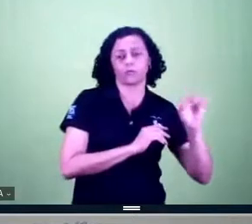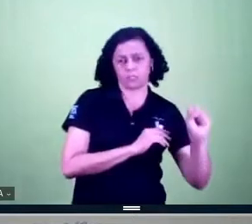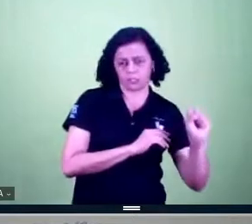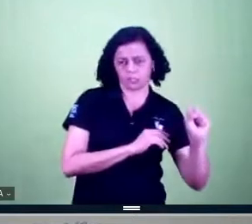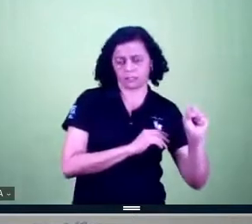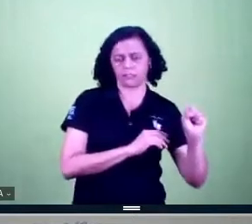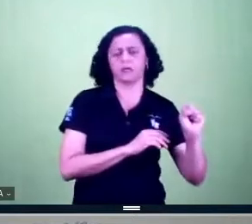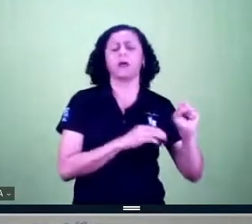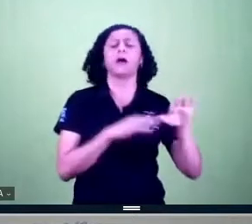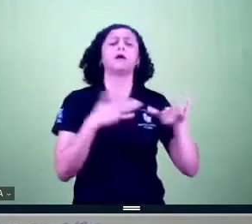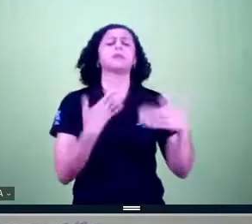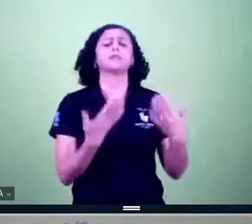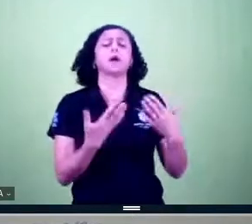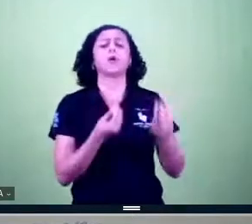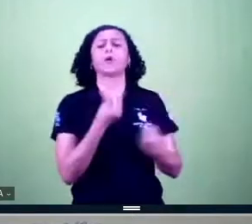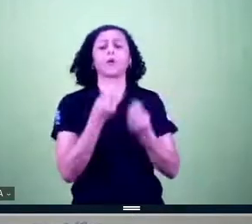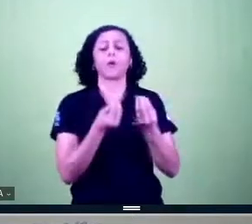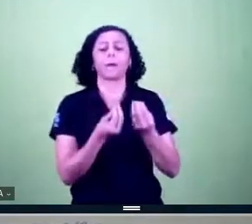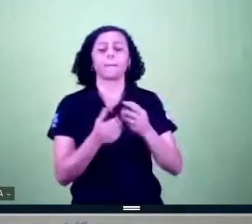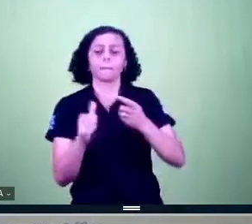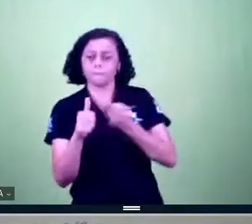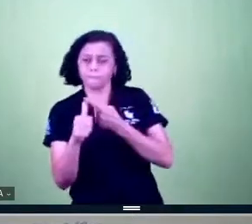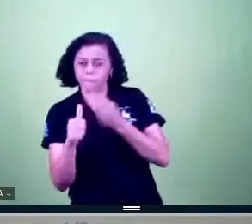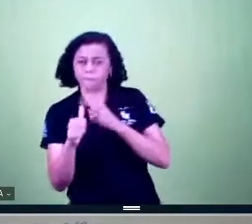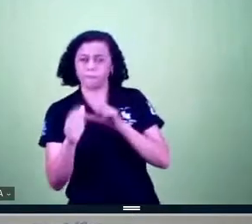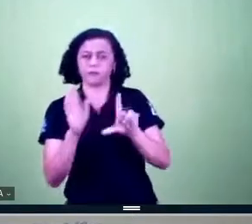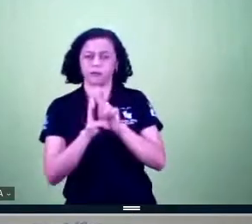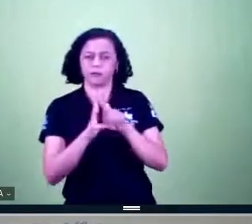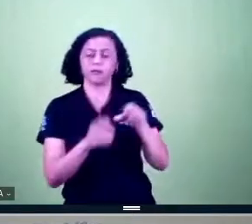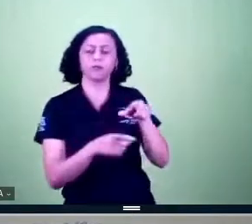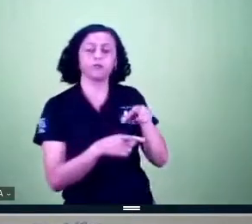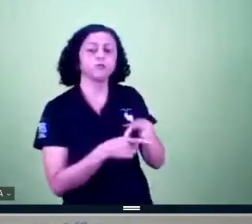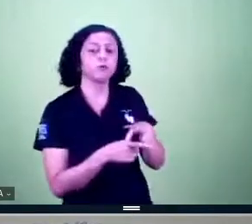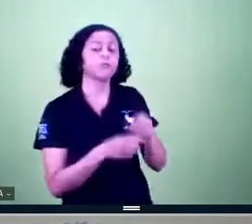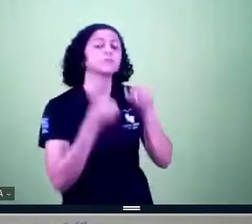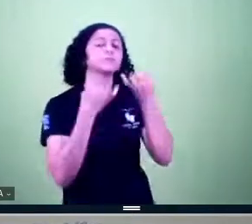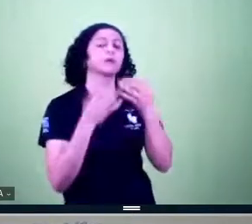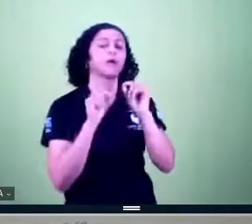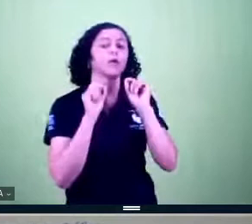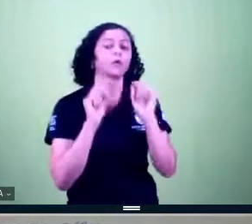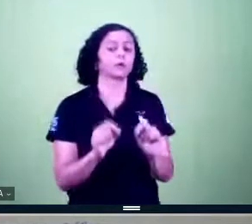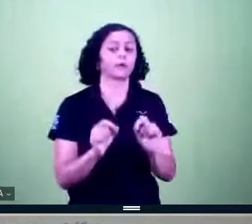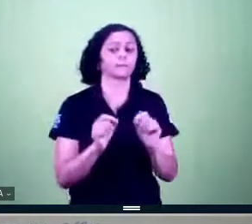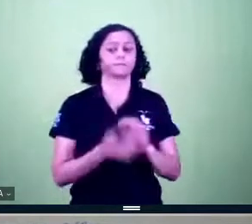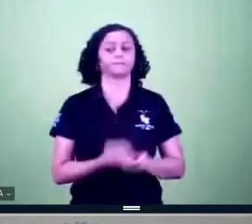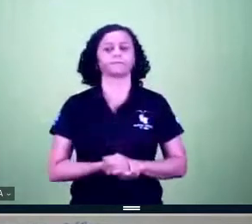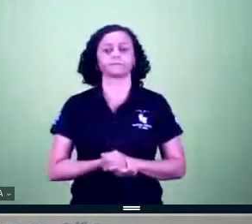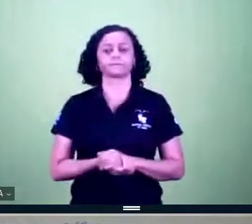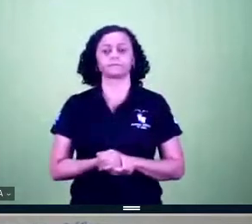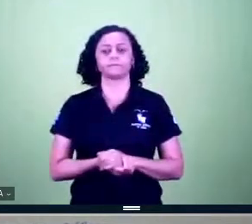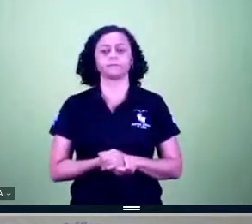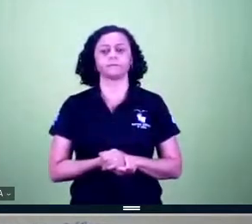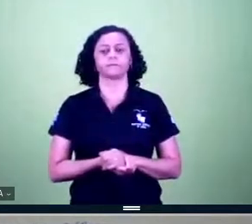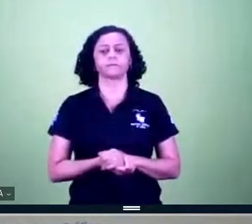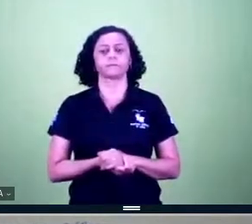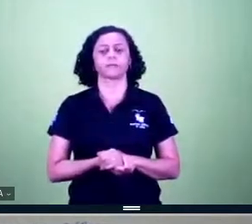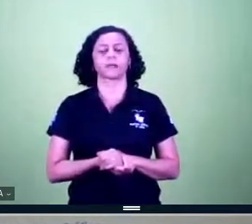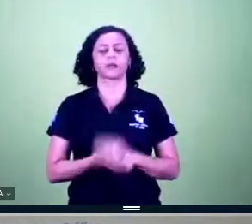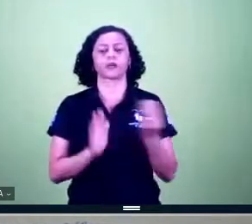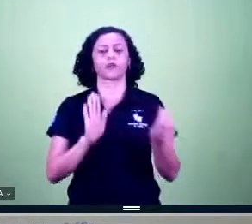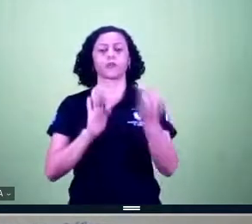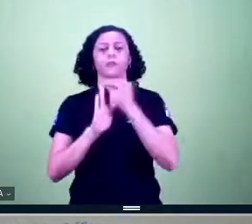escrever pela primeira lei de Ohm? Utilizando a primeira lei de Ohm, eu posso falar o seguinte, ó, vou colocar aqui para vocês. Eu